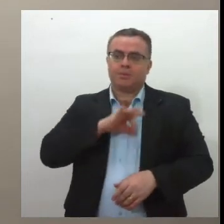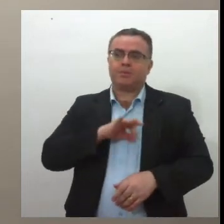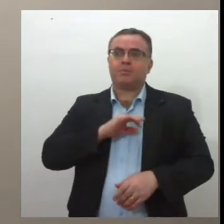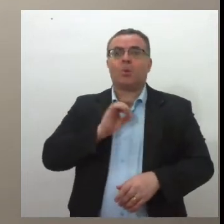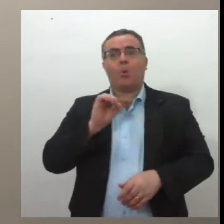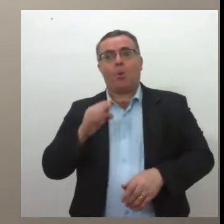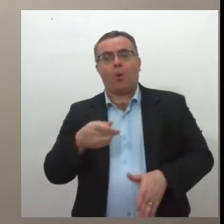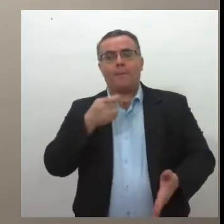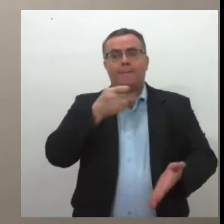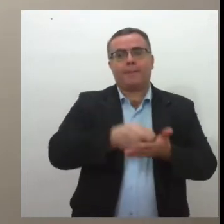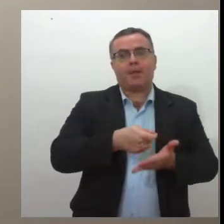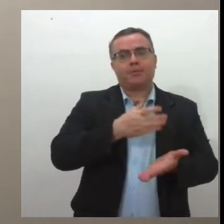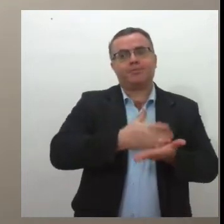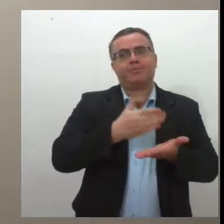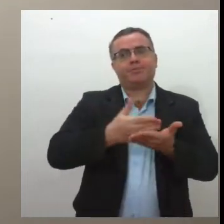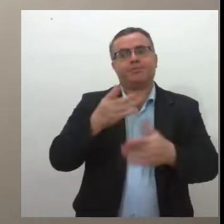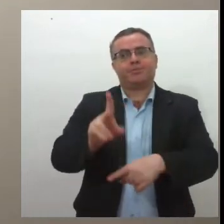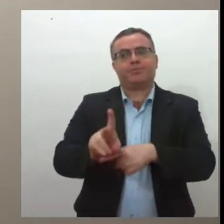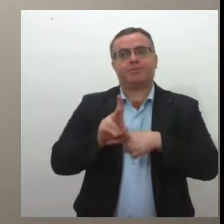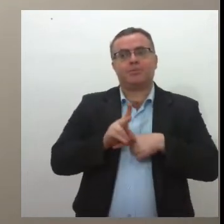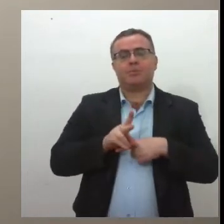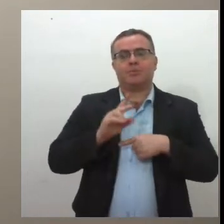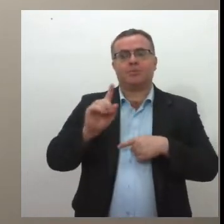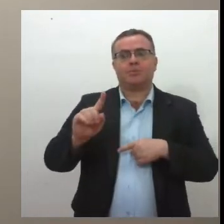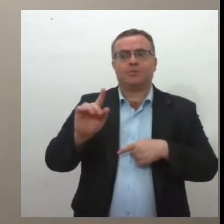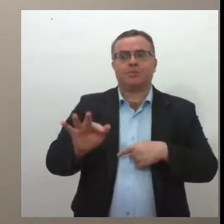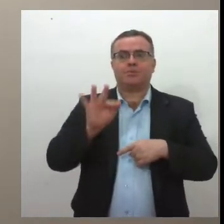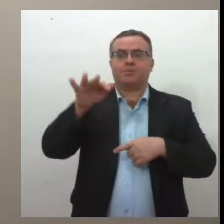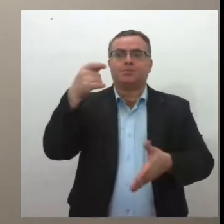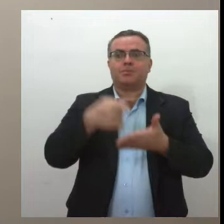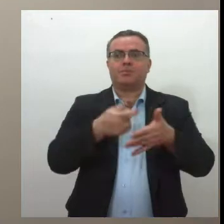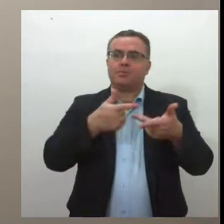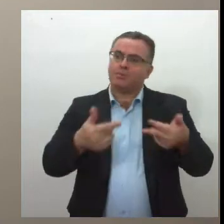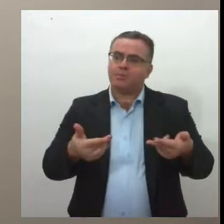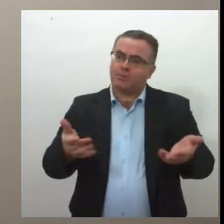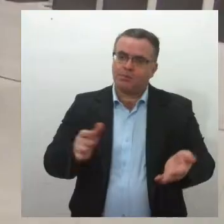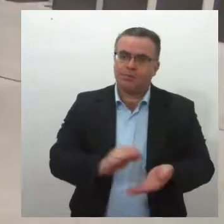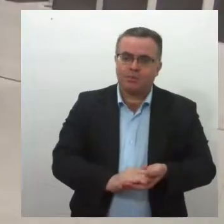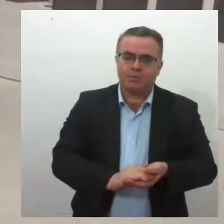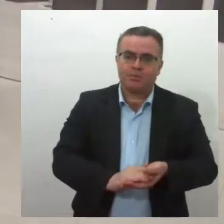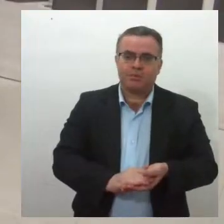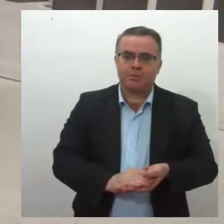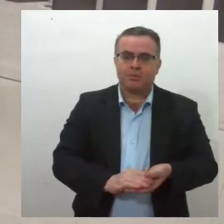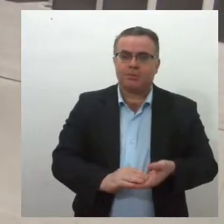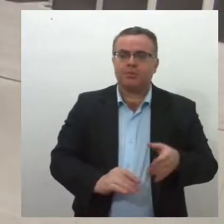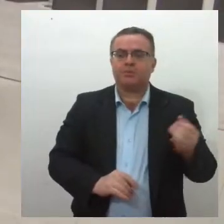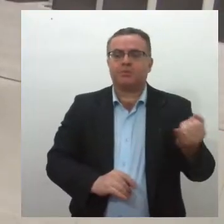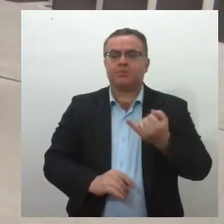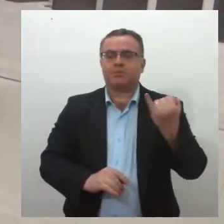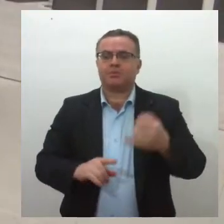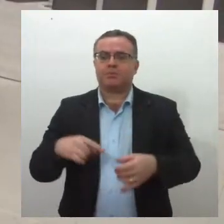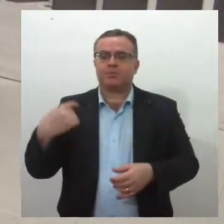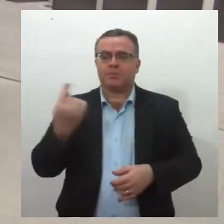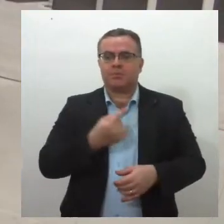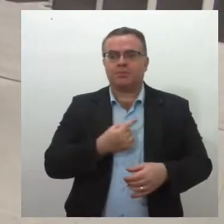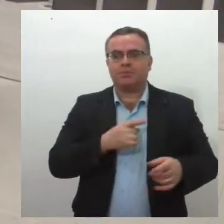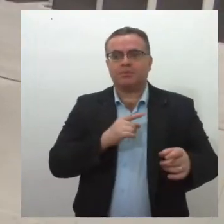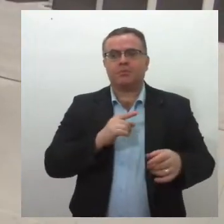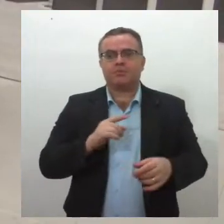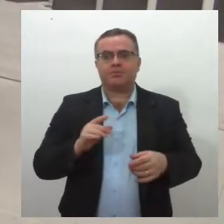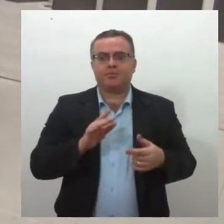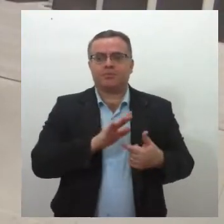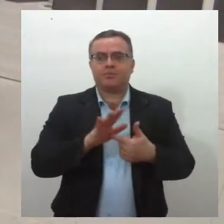dívida mais para frente para suprir algumas necessidades imediatas. Então, é muito importante, a gente sempre destaca aqui, a gente já comentou isso